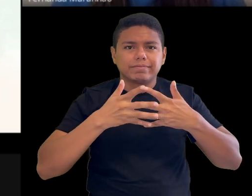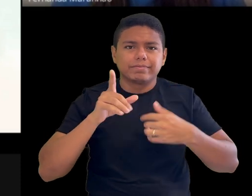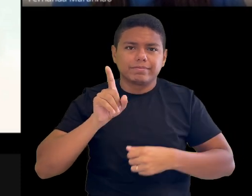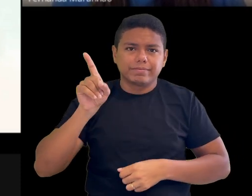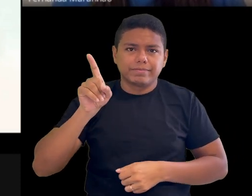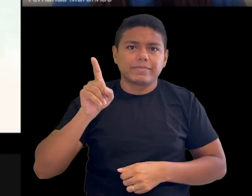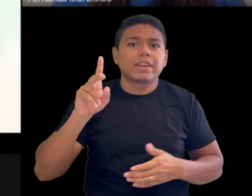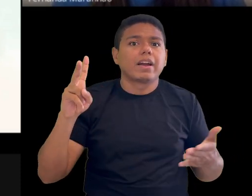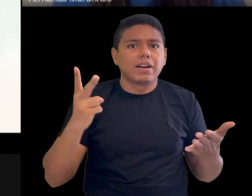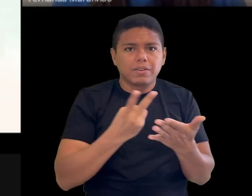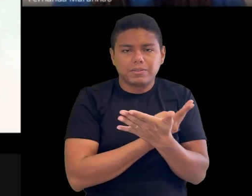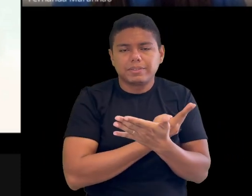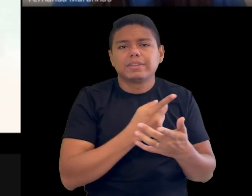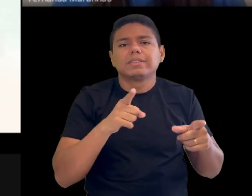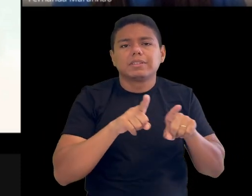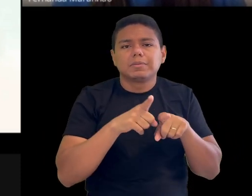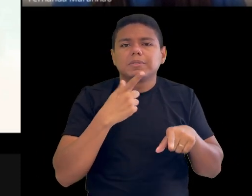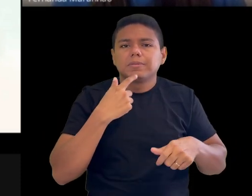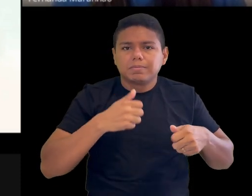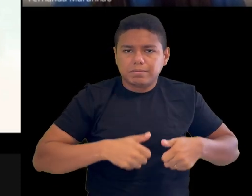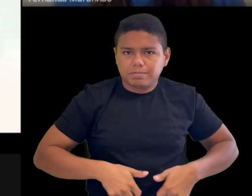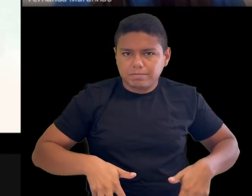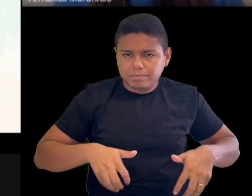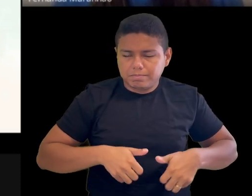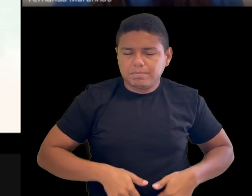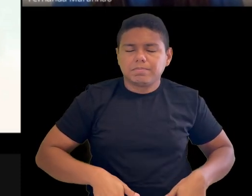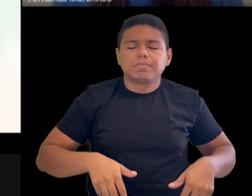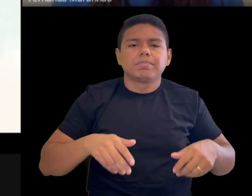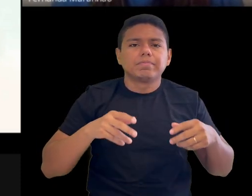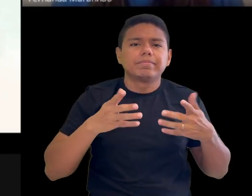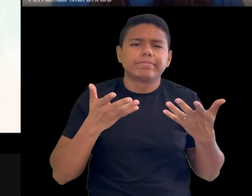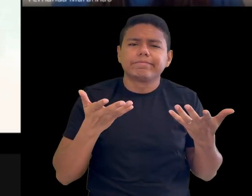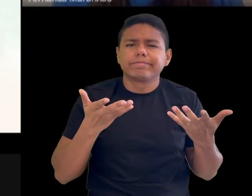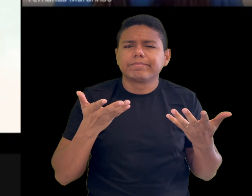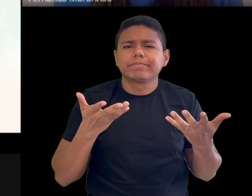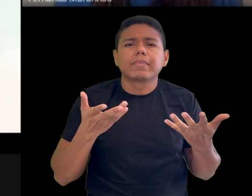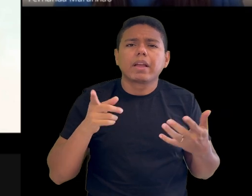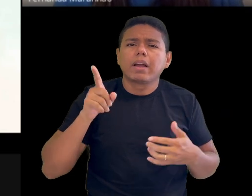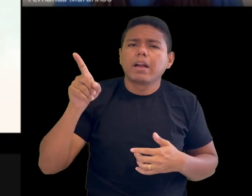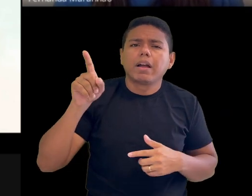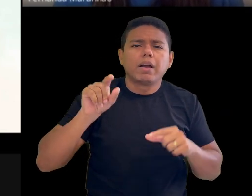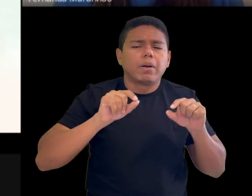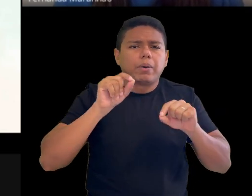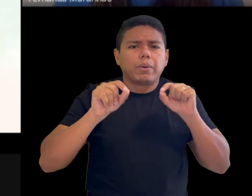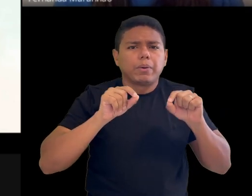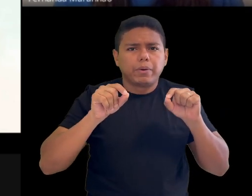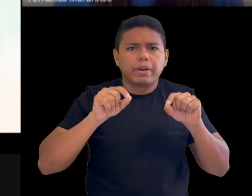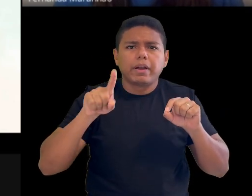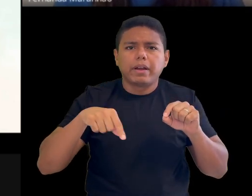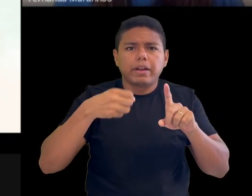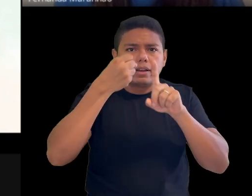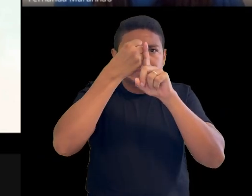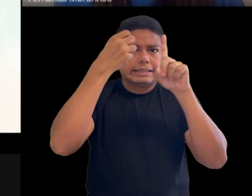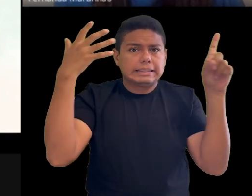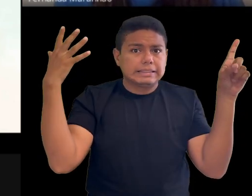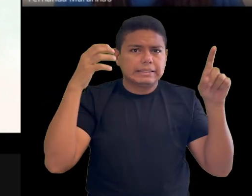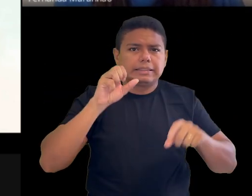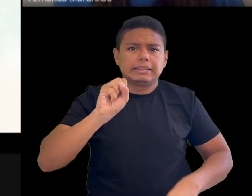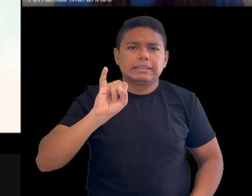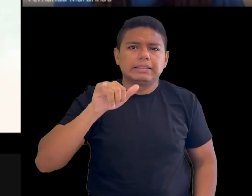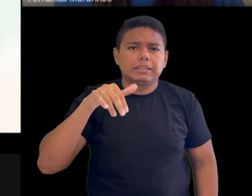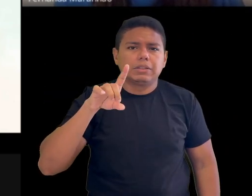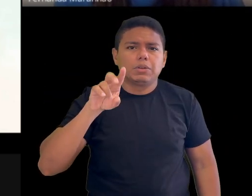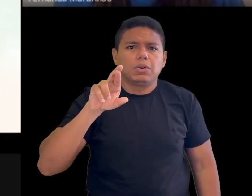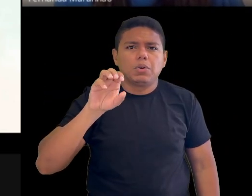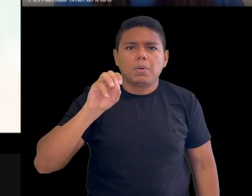segunda metade da gravidez, e que, inclusive, é uma das grandes síndromes e emergências obstétricas, porque